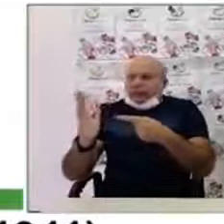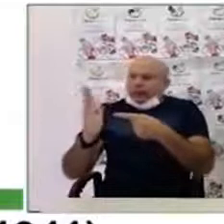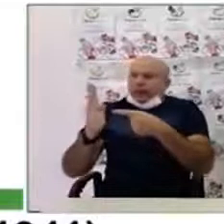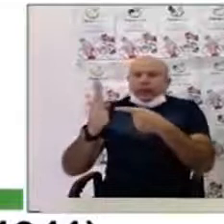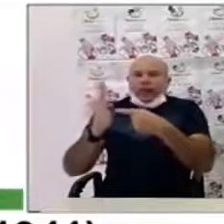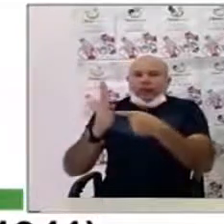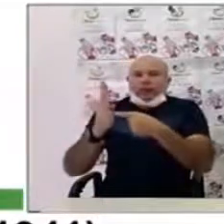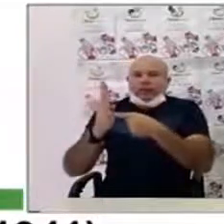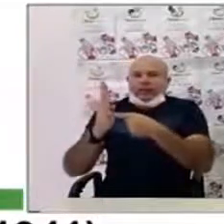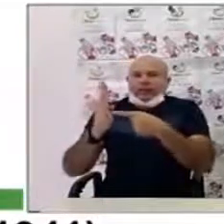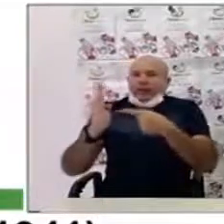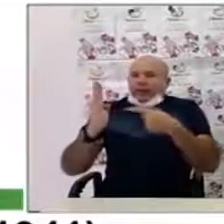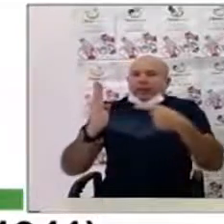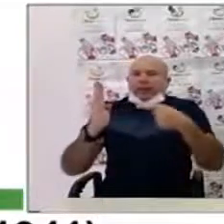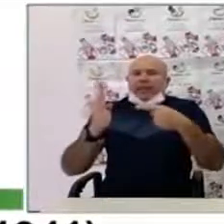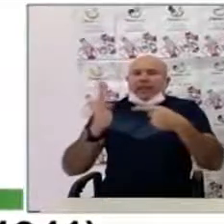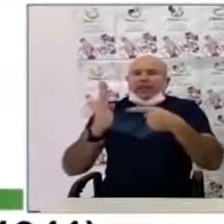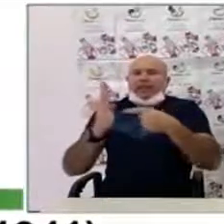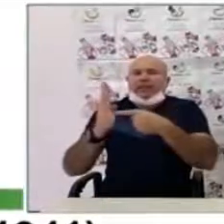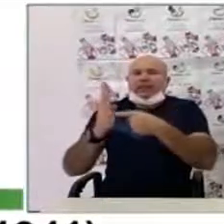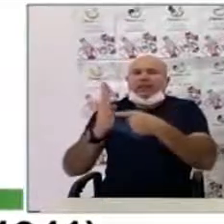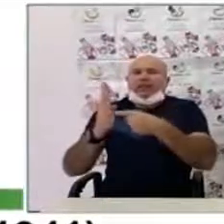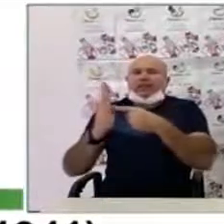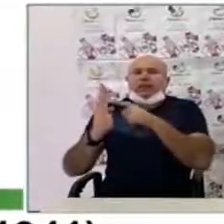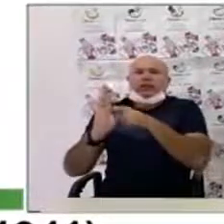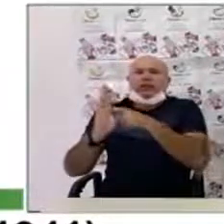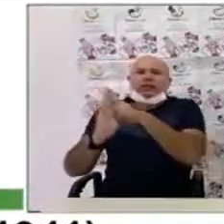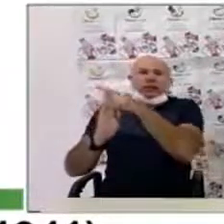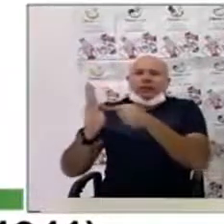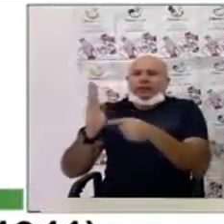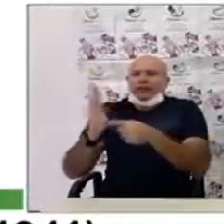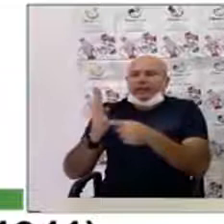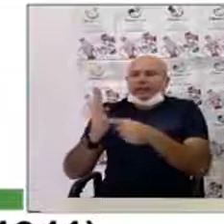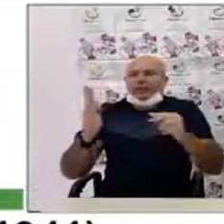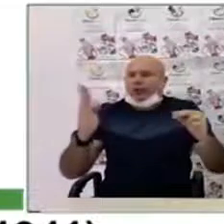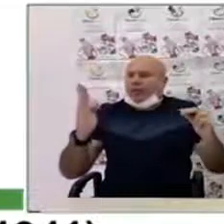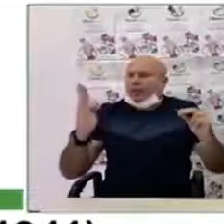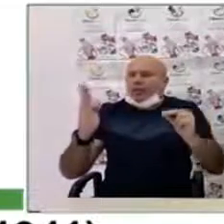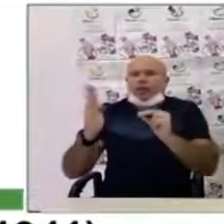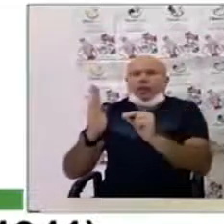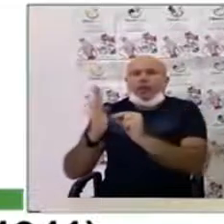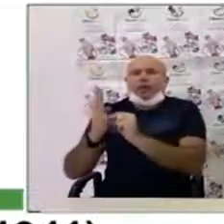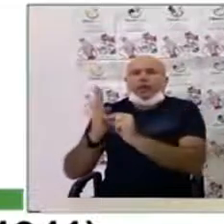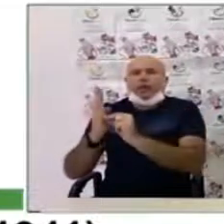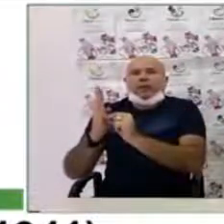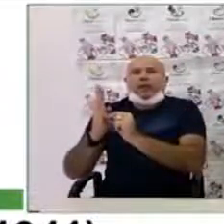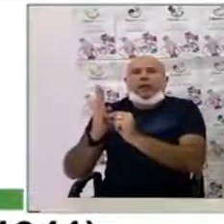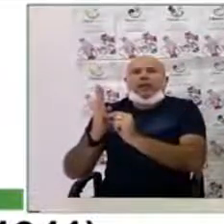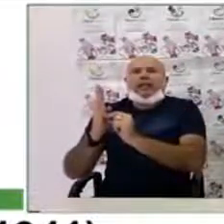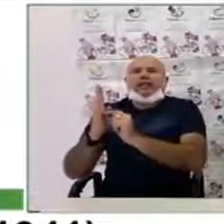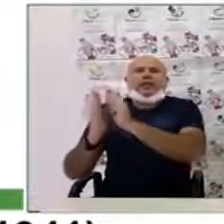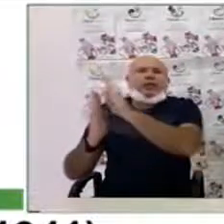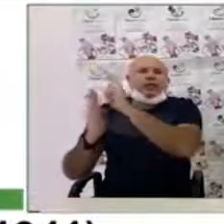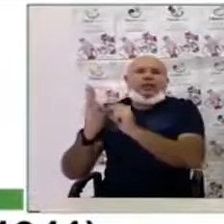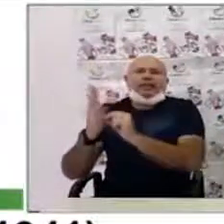cintilante, o que é que acontece? Pequenas radiações sofriam desvio, era mais ou menos assim, de 1000 radiação alfa, uma